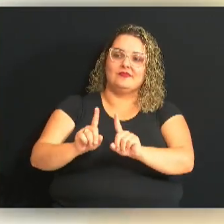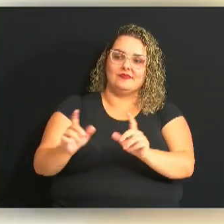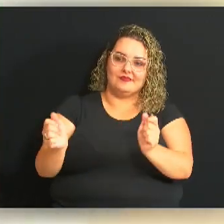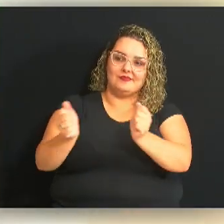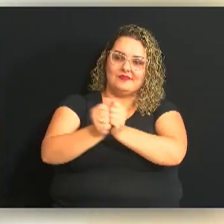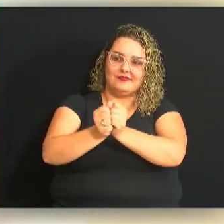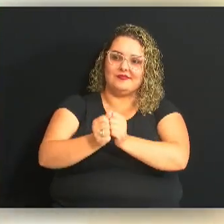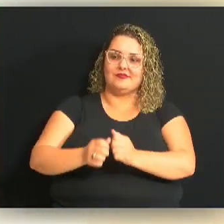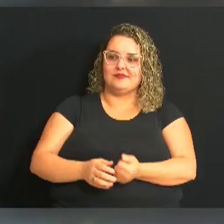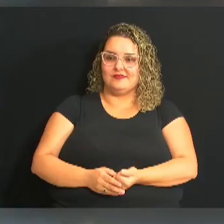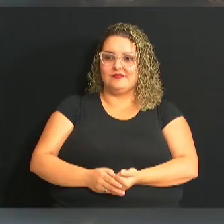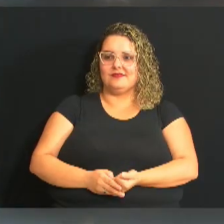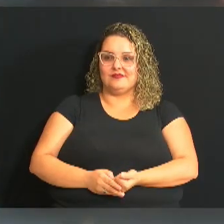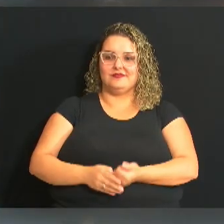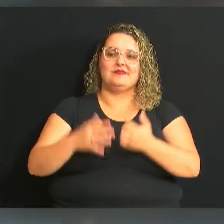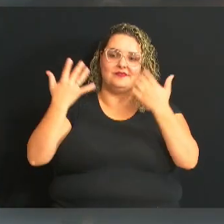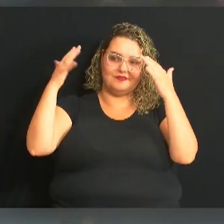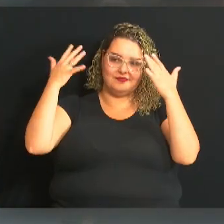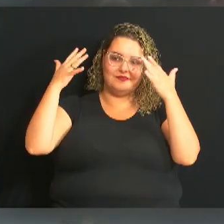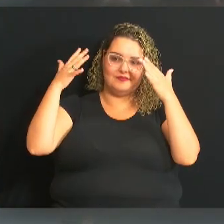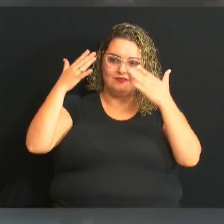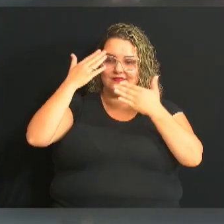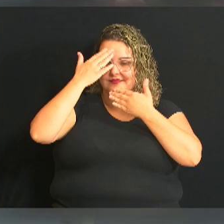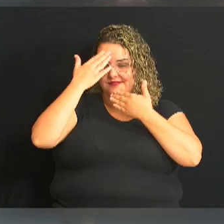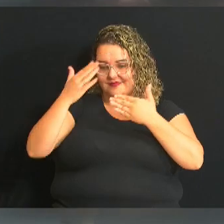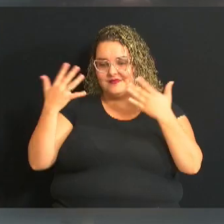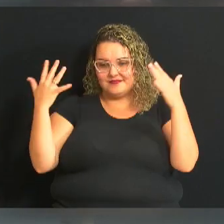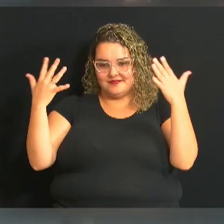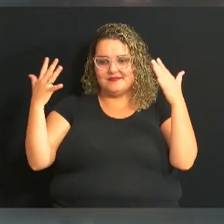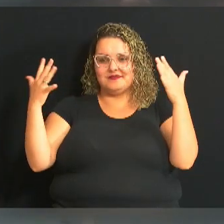junto. Obrigada.